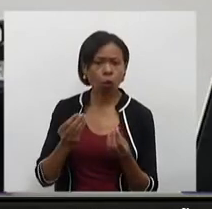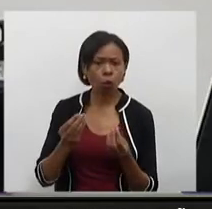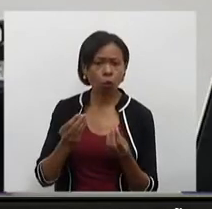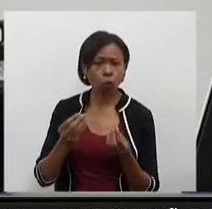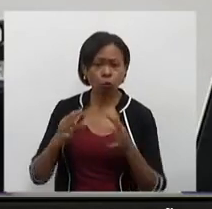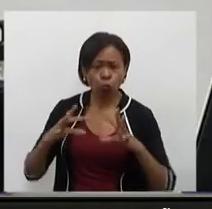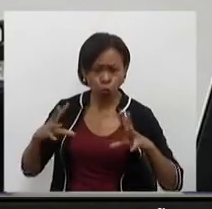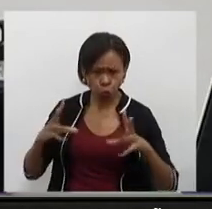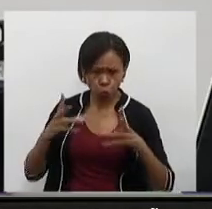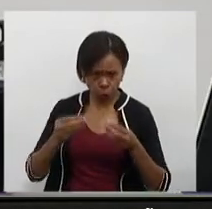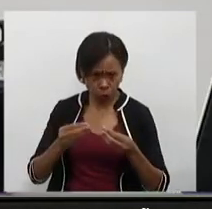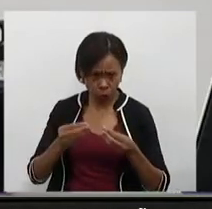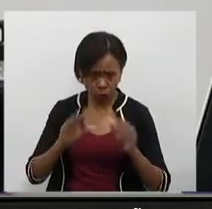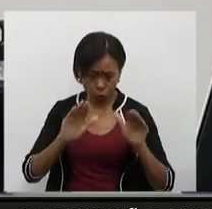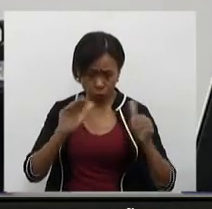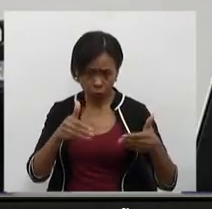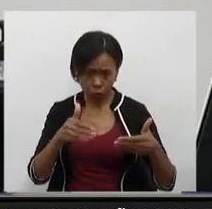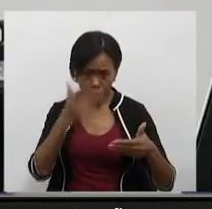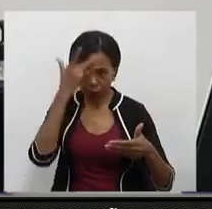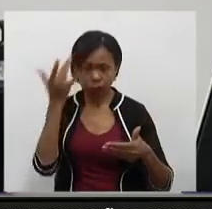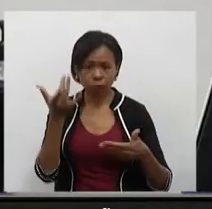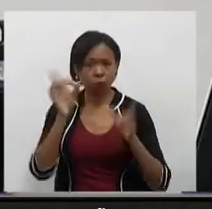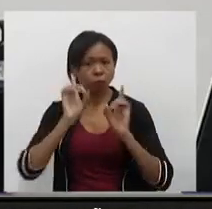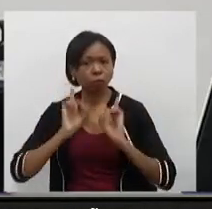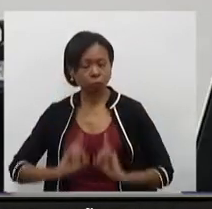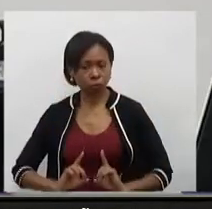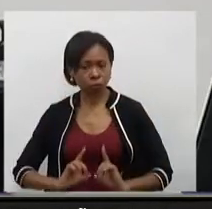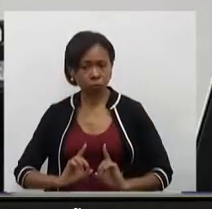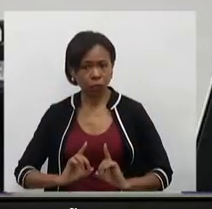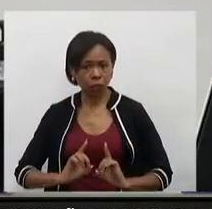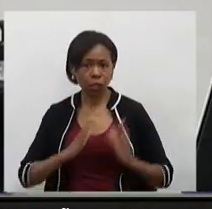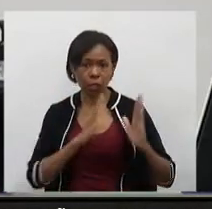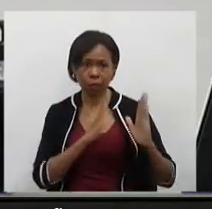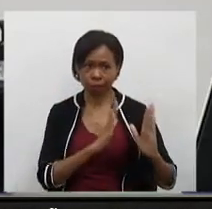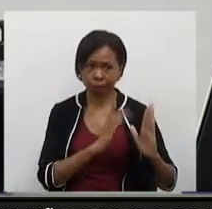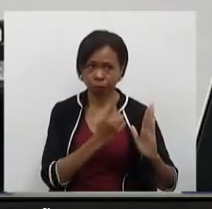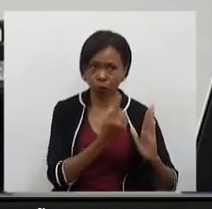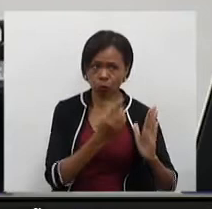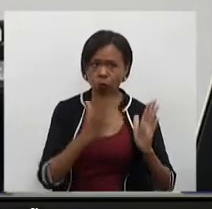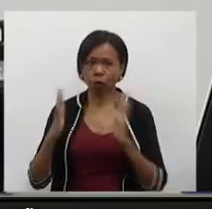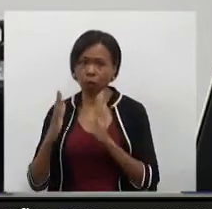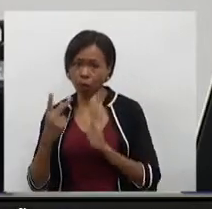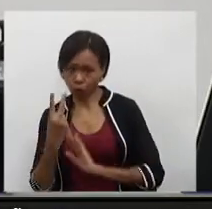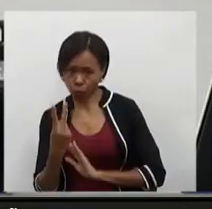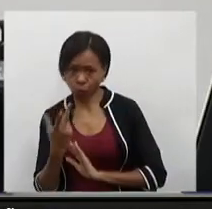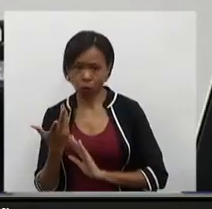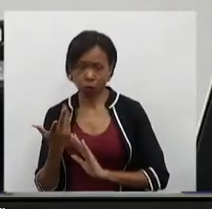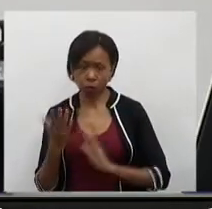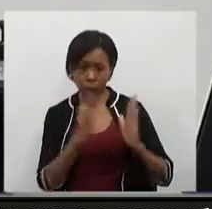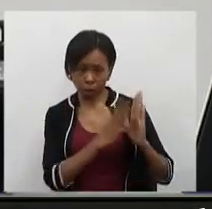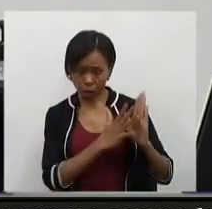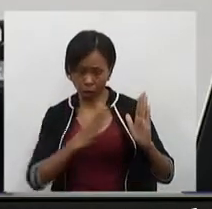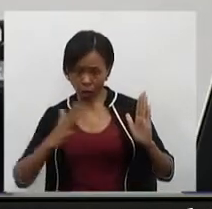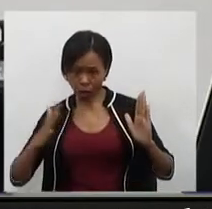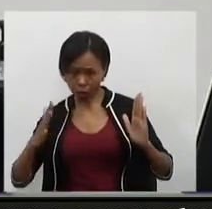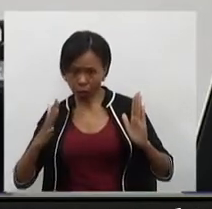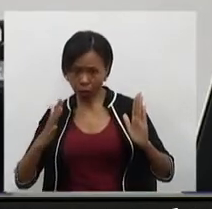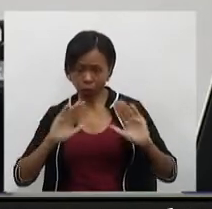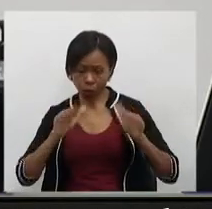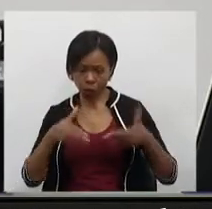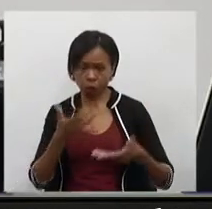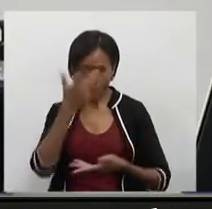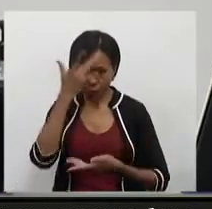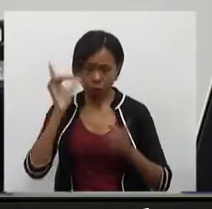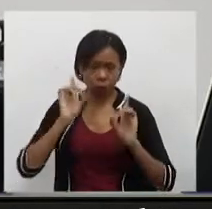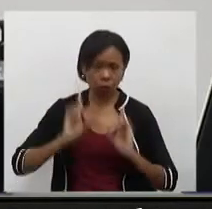integralmente para atender as pessoas com deficiência dentro dessas duas fases, né, das fases previstas aí no Plano Nacional, ou será